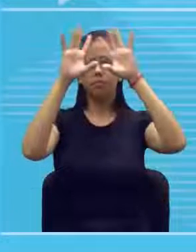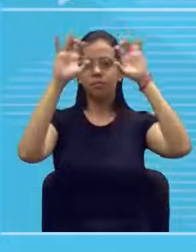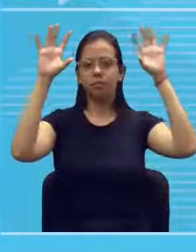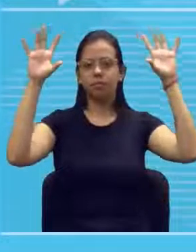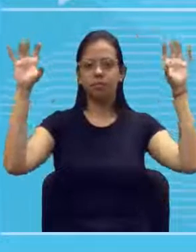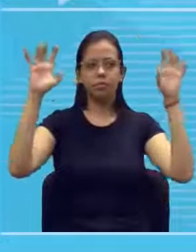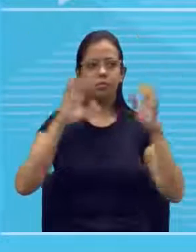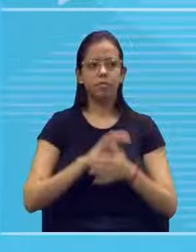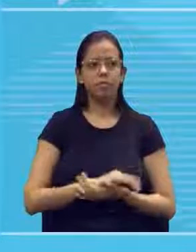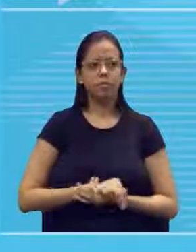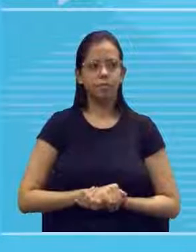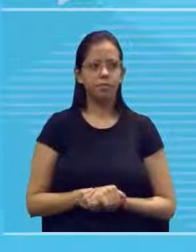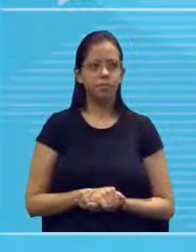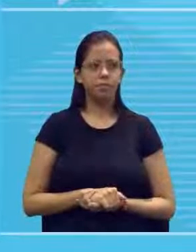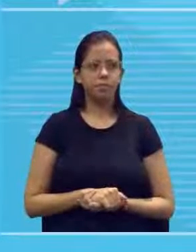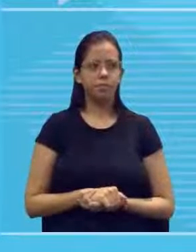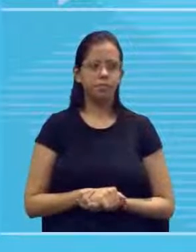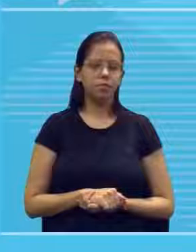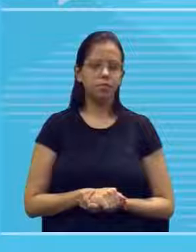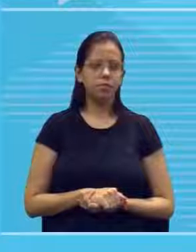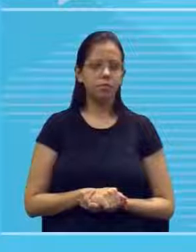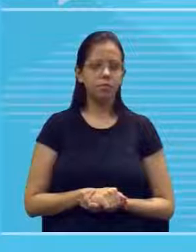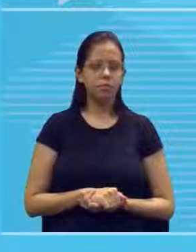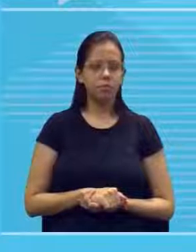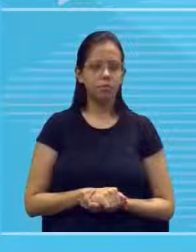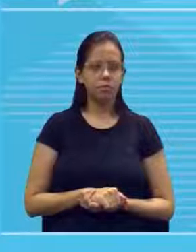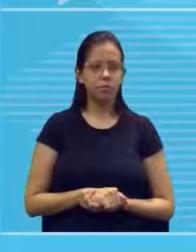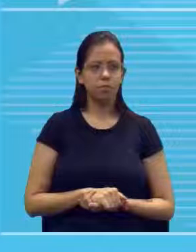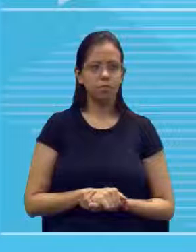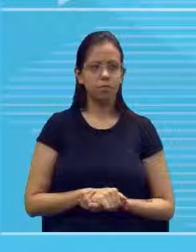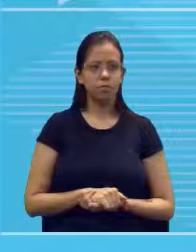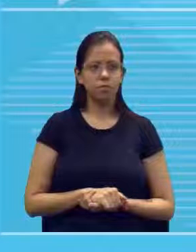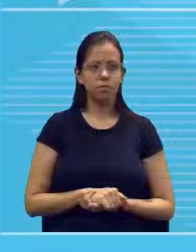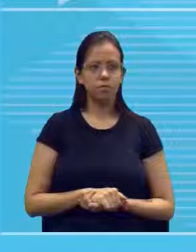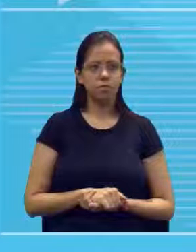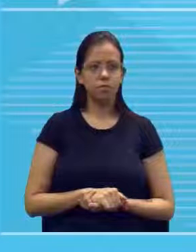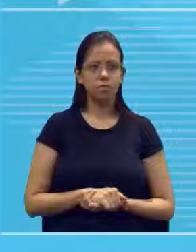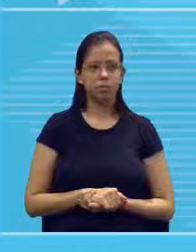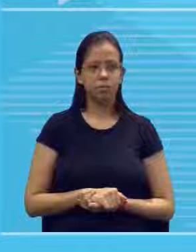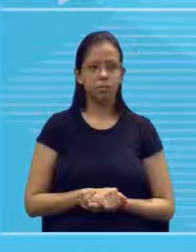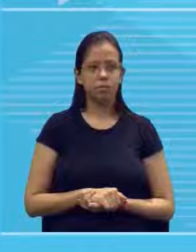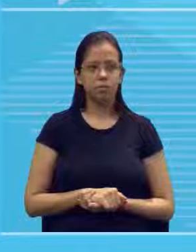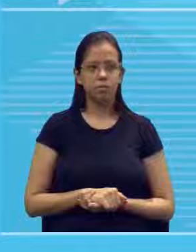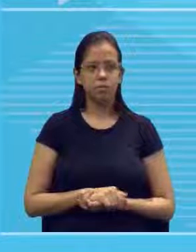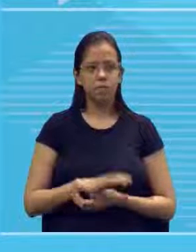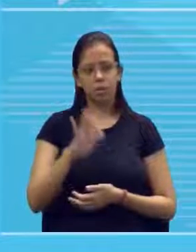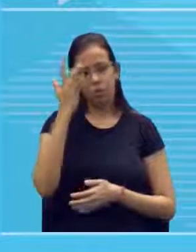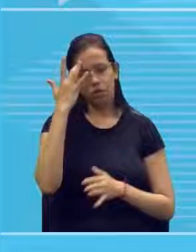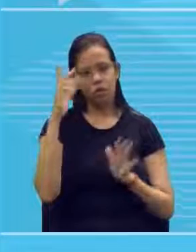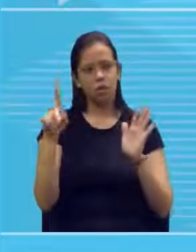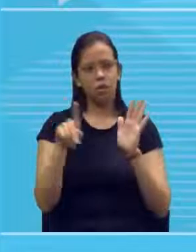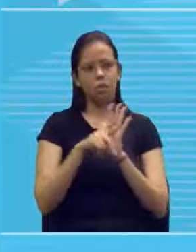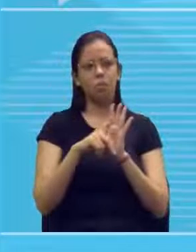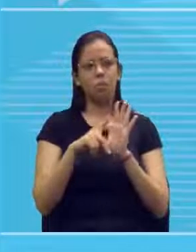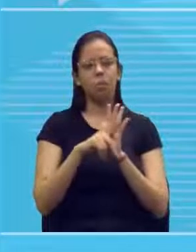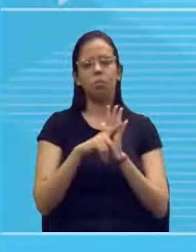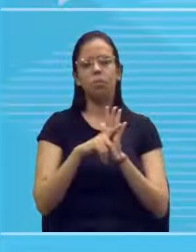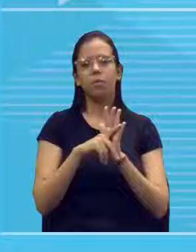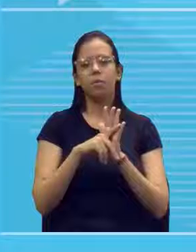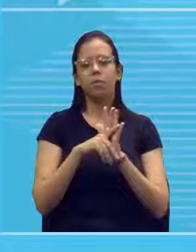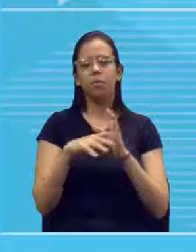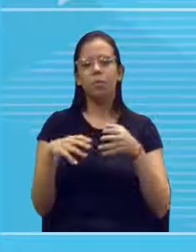Três Marias e ela se eu não me engano as três marias elas fazem parte de uma constelação chamada de Cinturão de